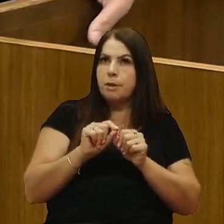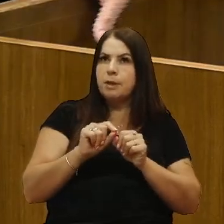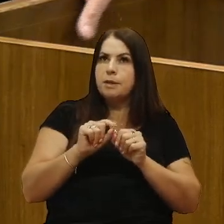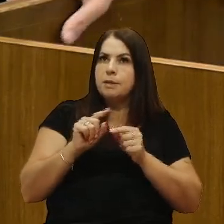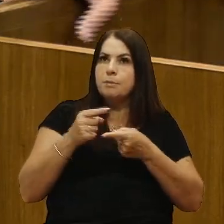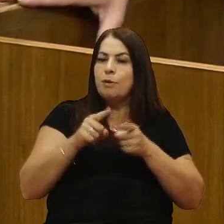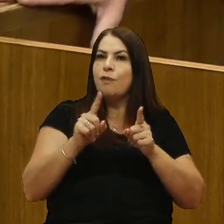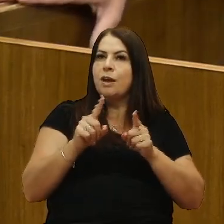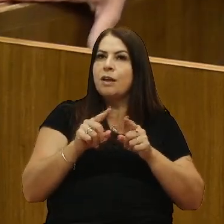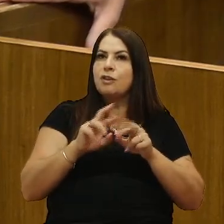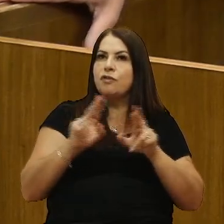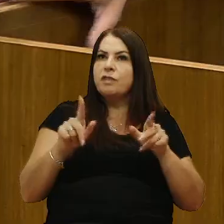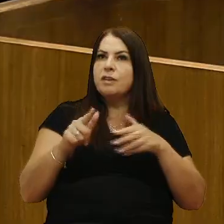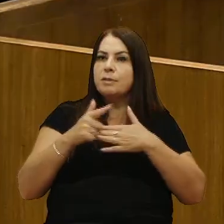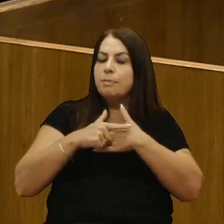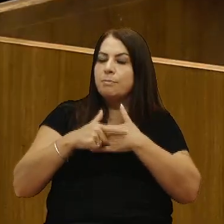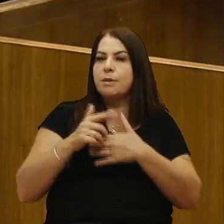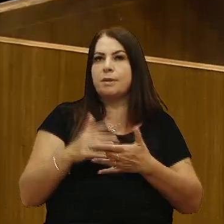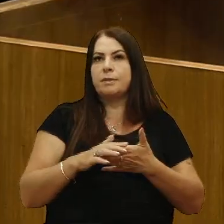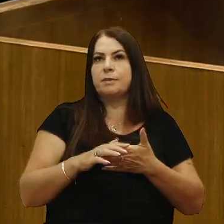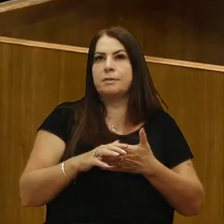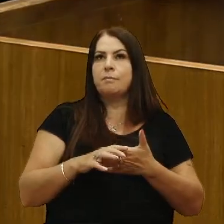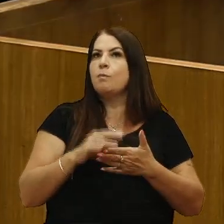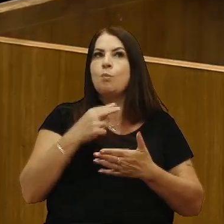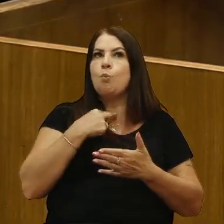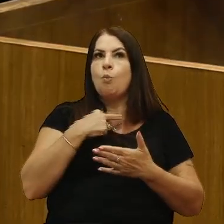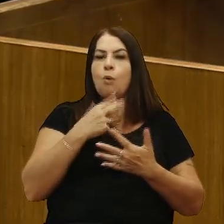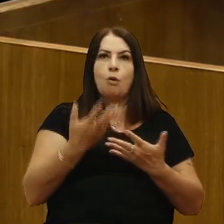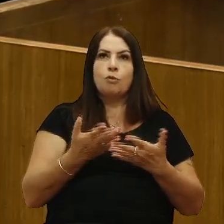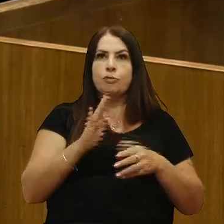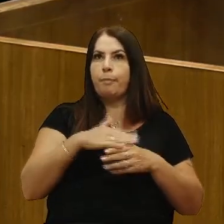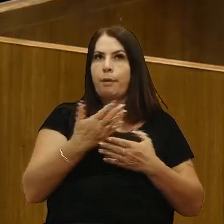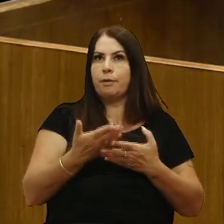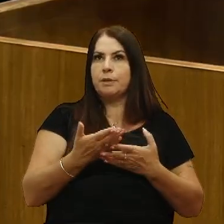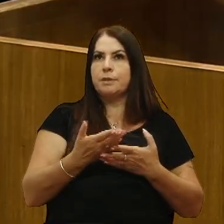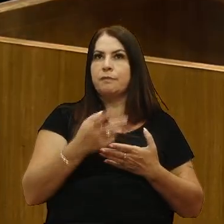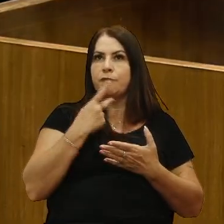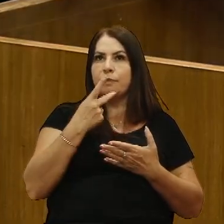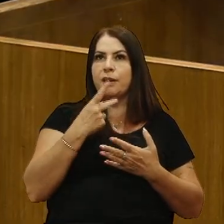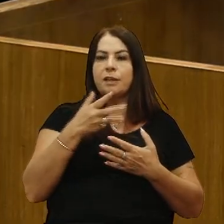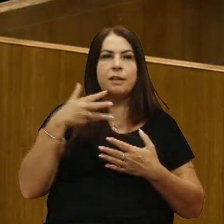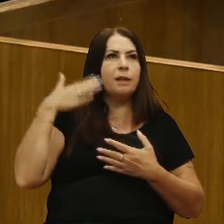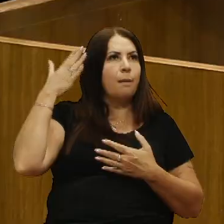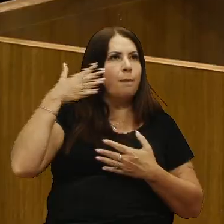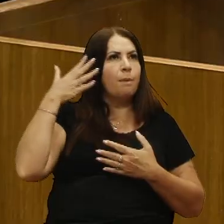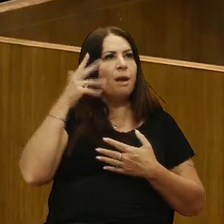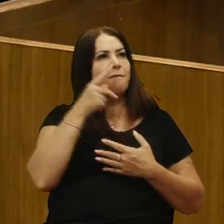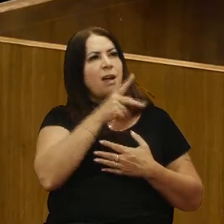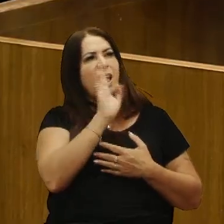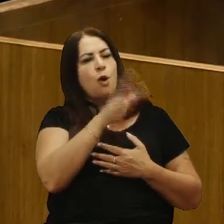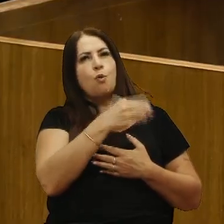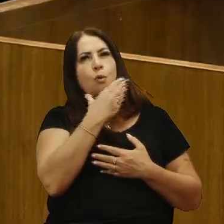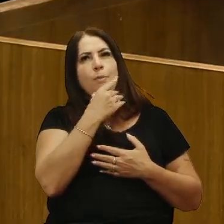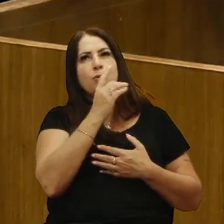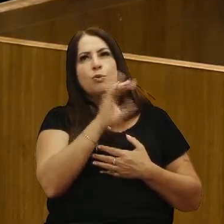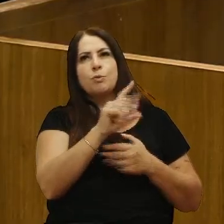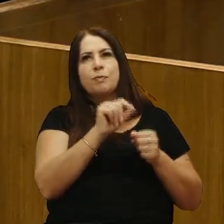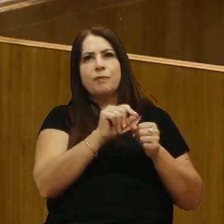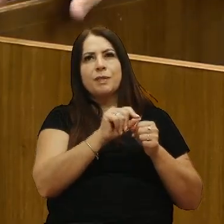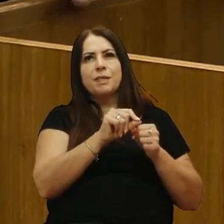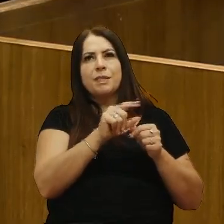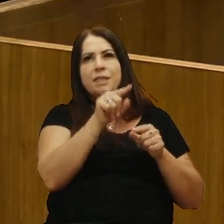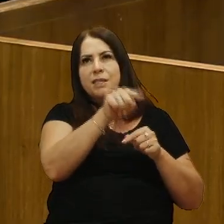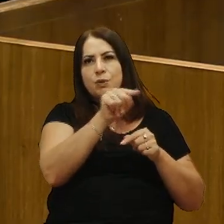provocar a estar em várias funções, né? A gente também não pode mais reforçar o discurso de que o homem, por ser homem, ele tem que fazer